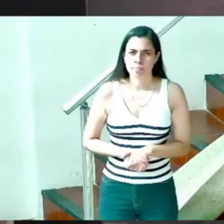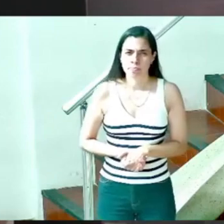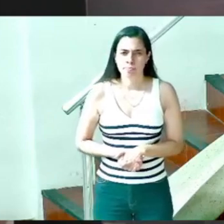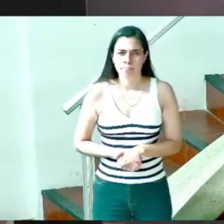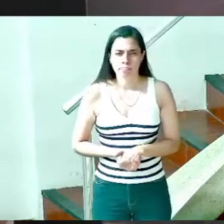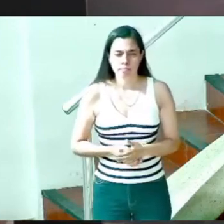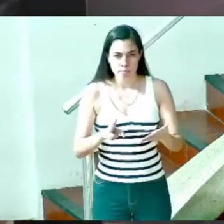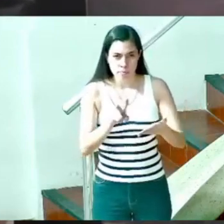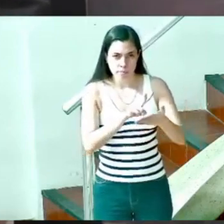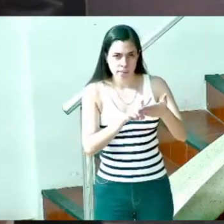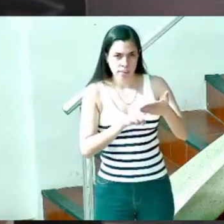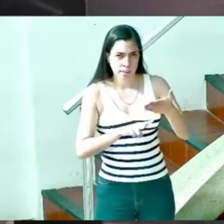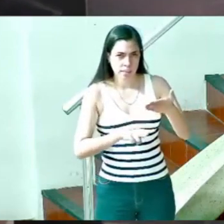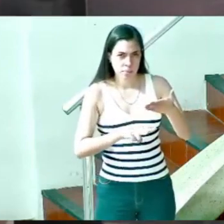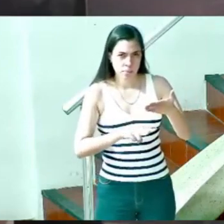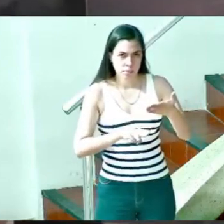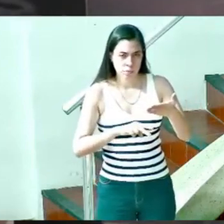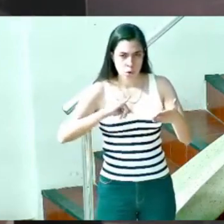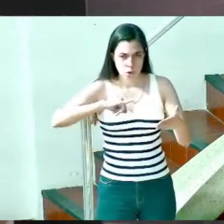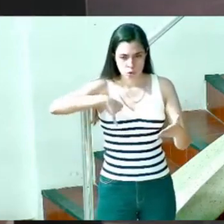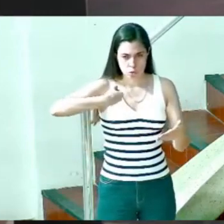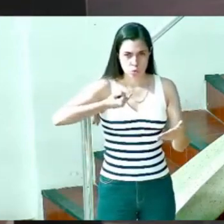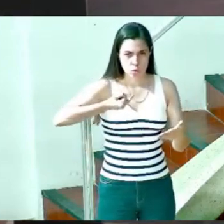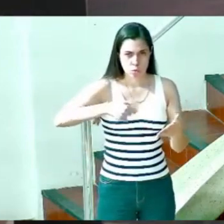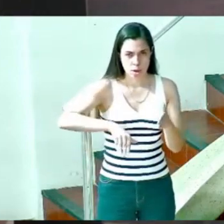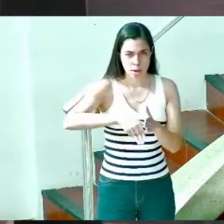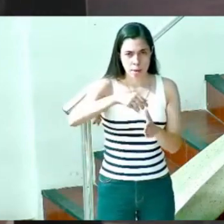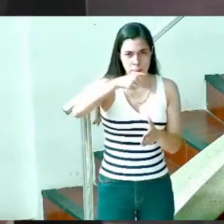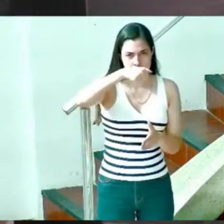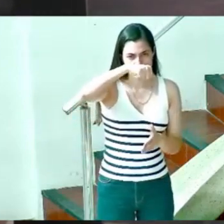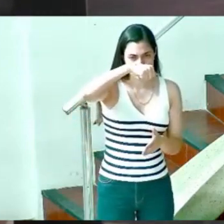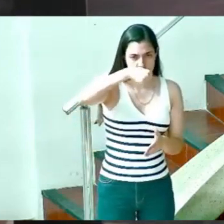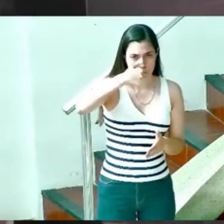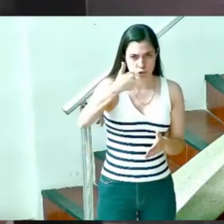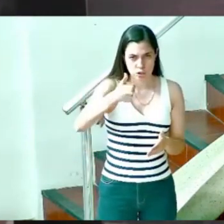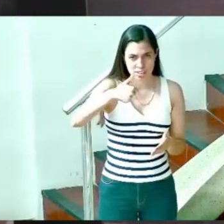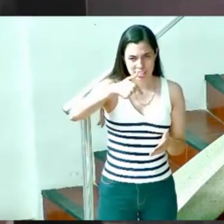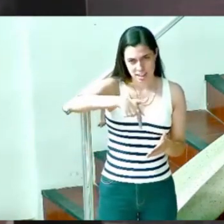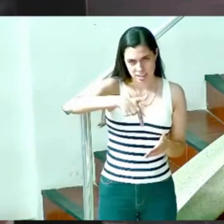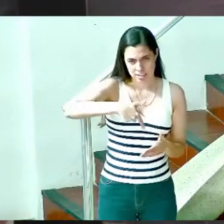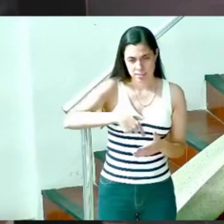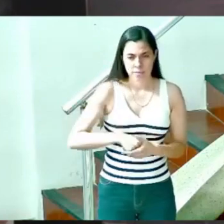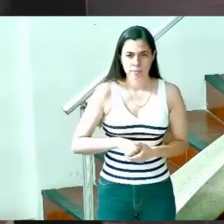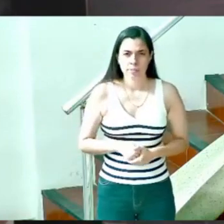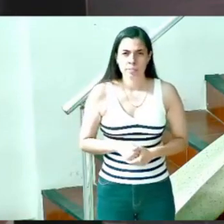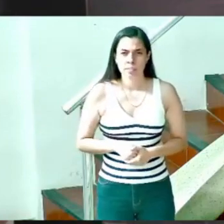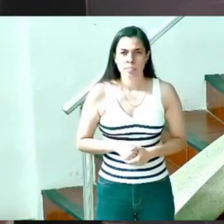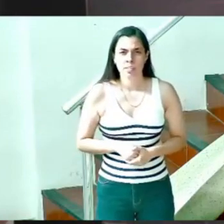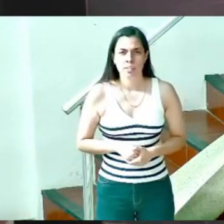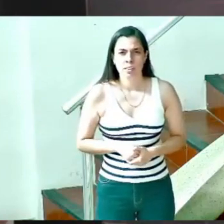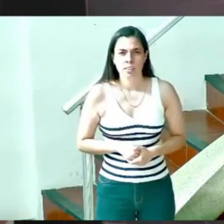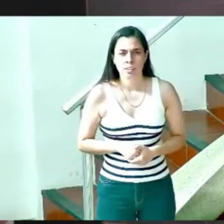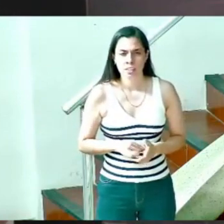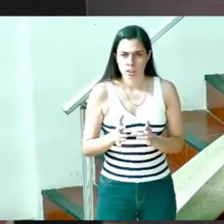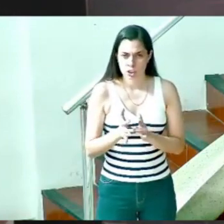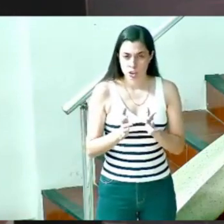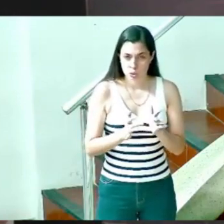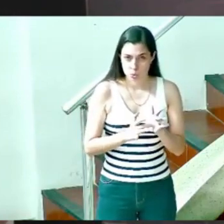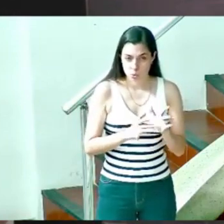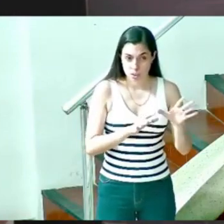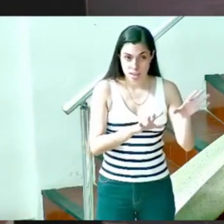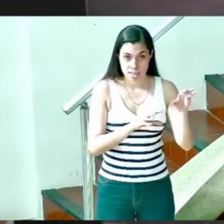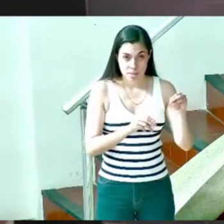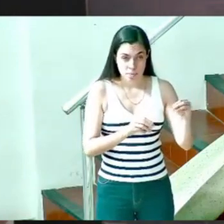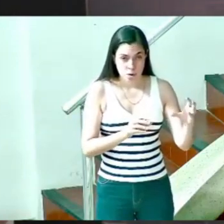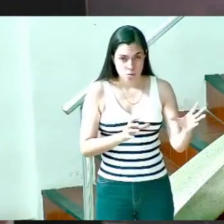nós lemos que assim como nosso Senhor e Mestre foi alvo do ódio de um mundo que